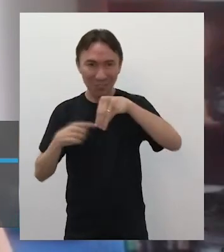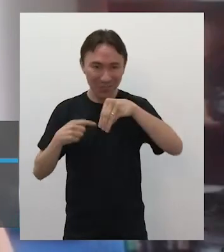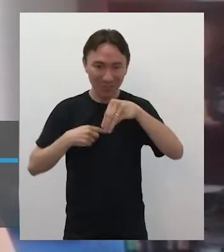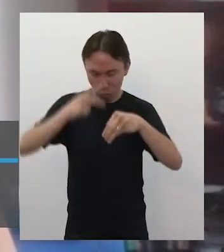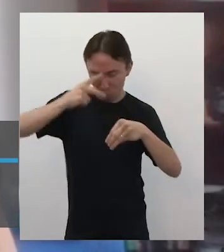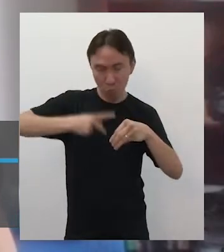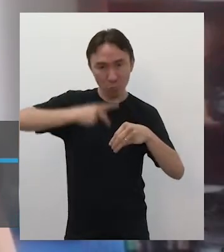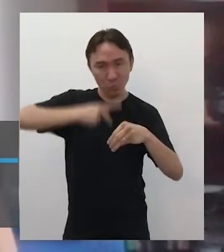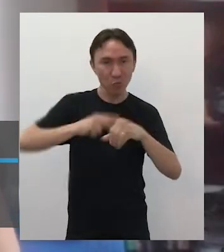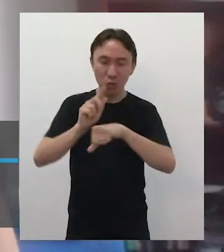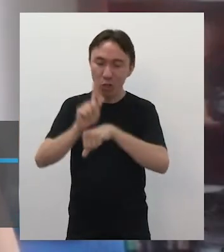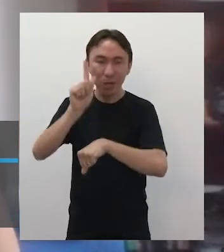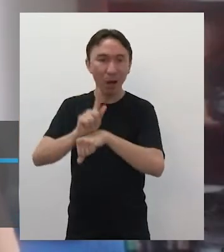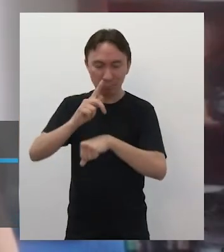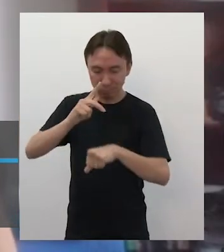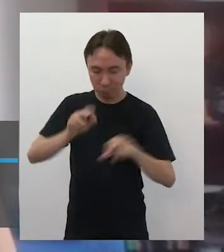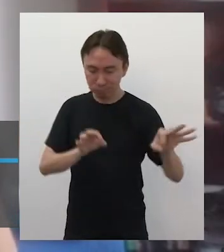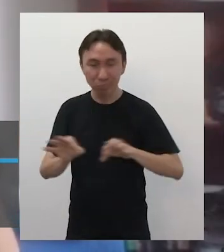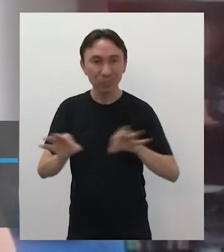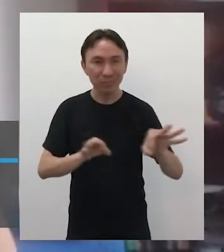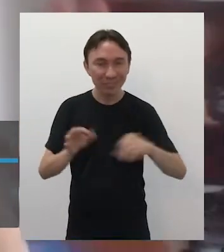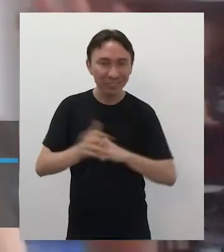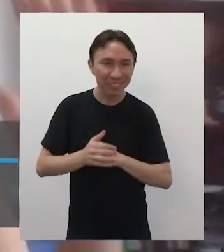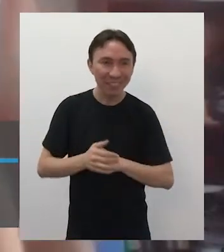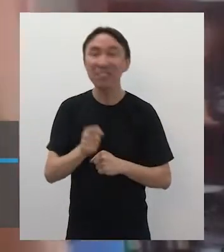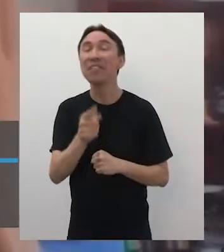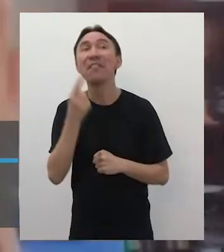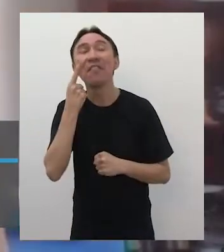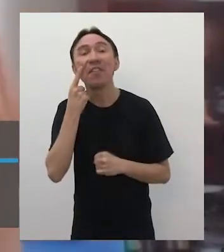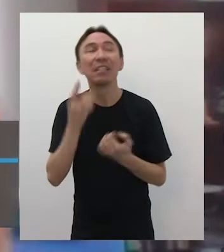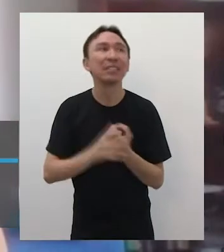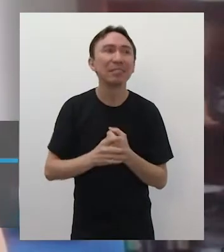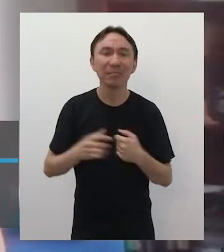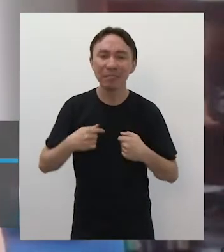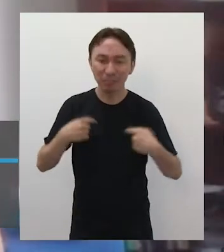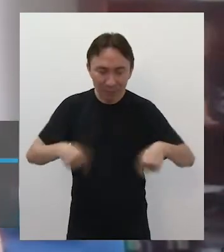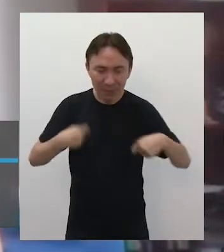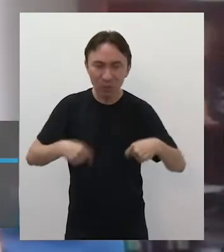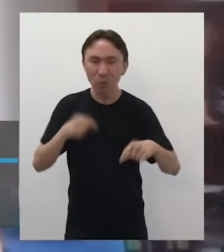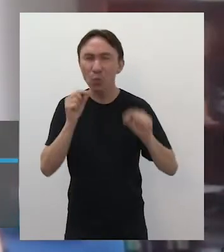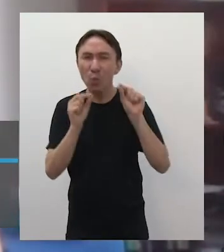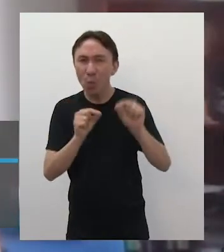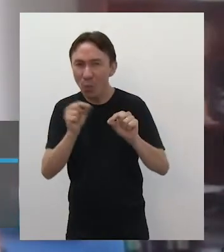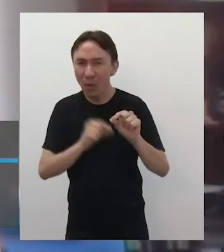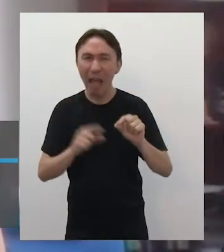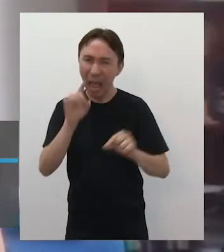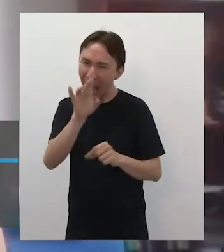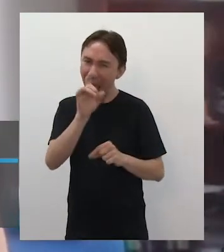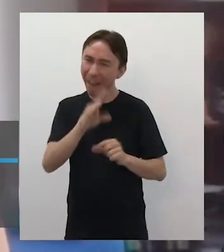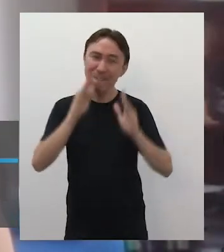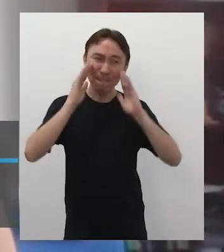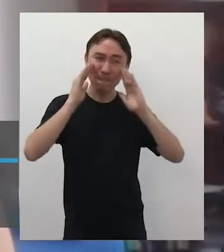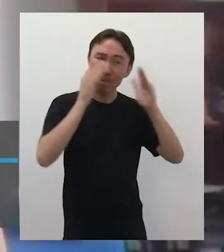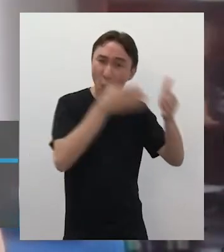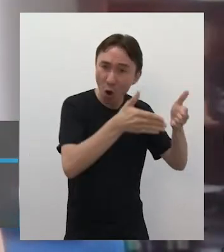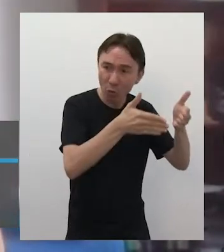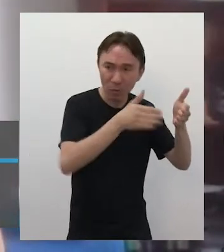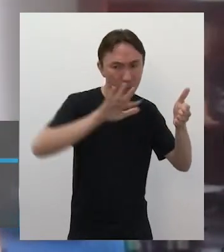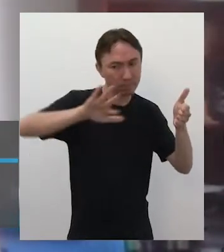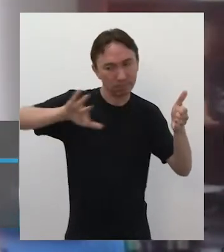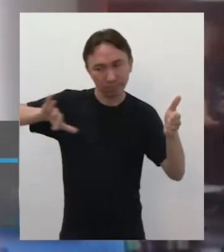no dia, então talvez ter mais momentos para avaliar o que foi feito, o que foi positivo, o que não foi positivo. Se mesmo